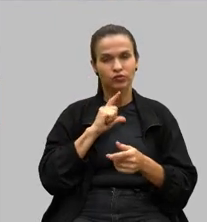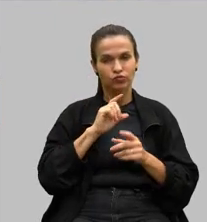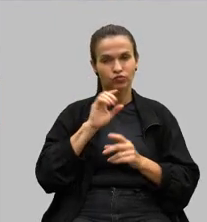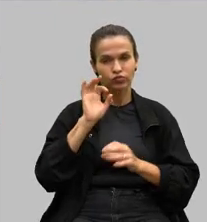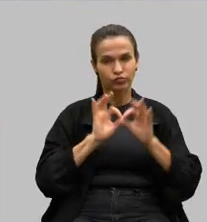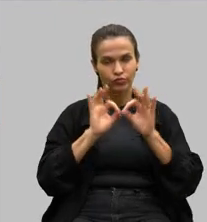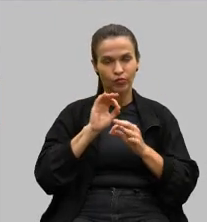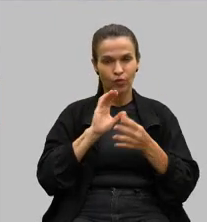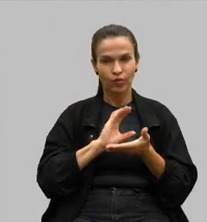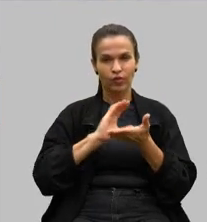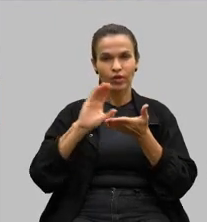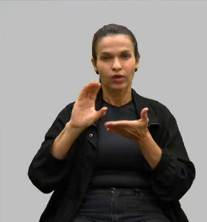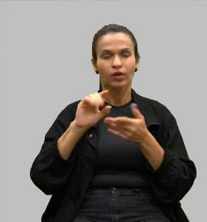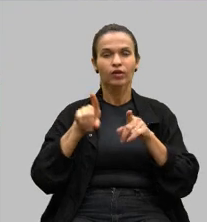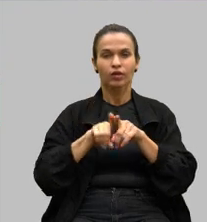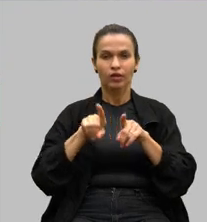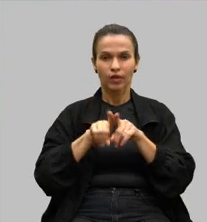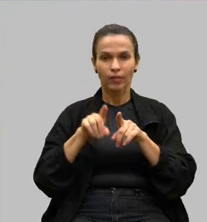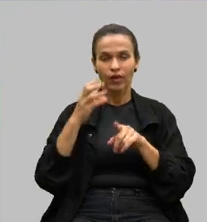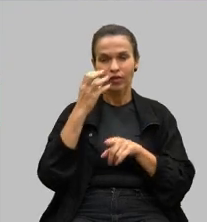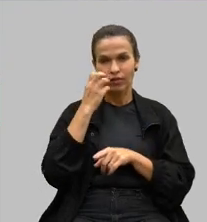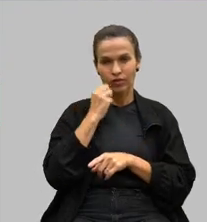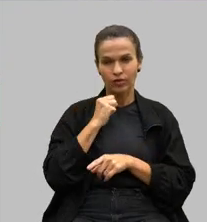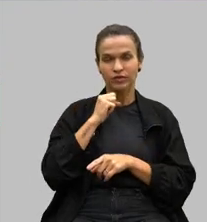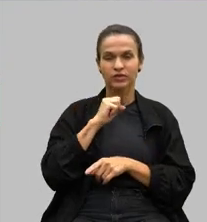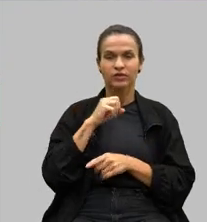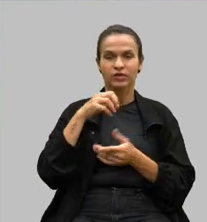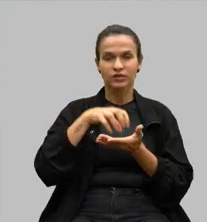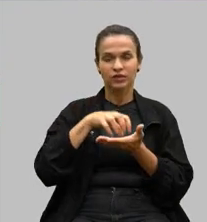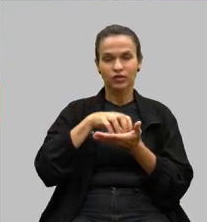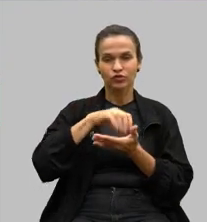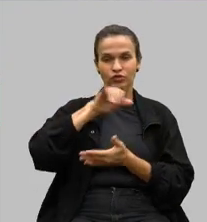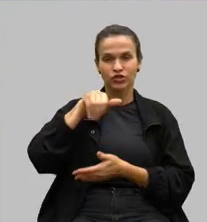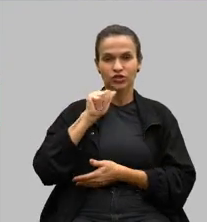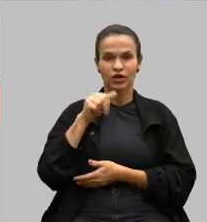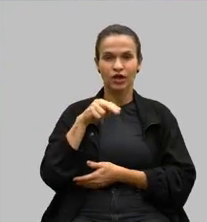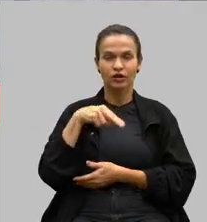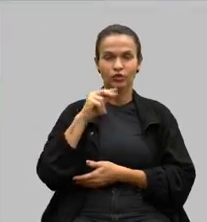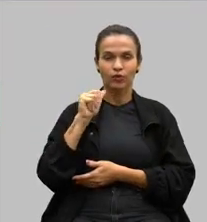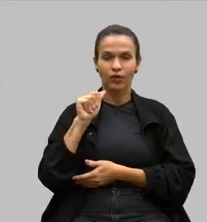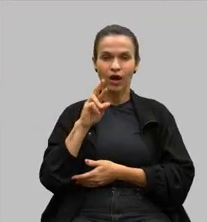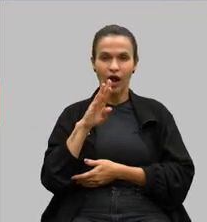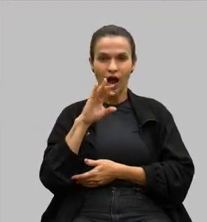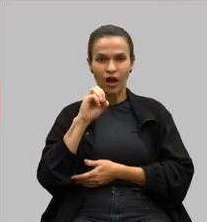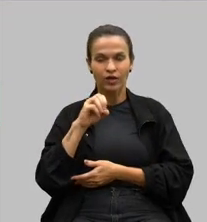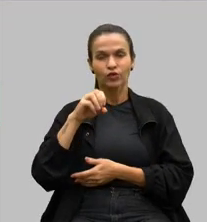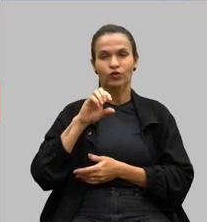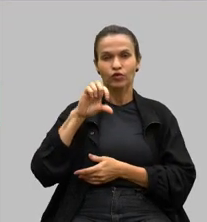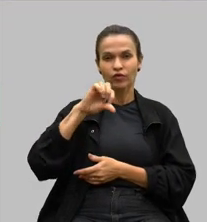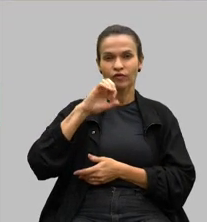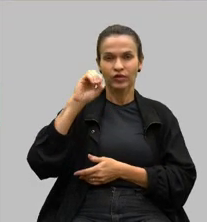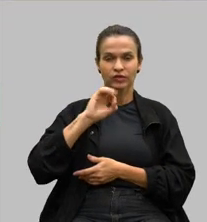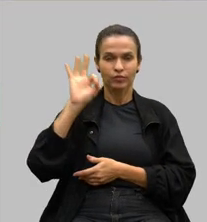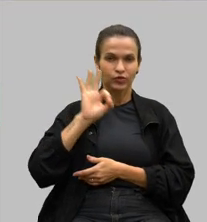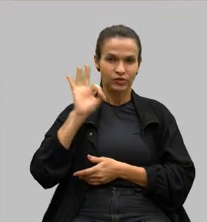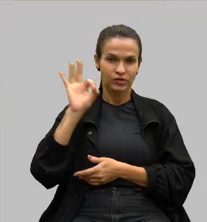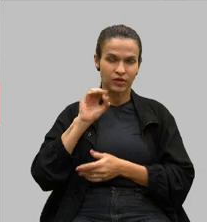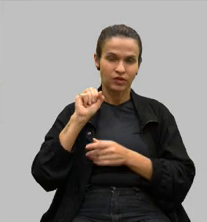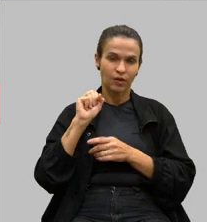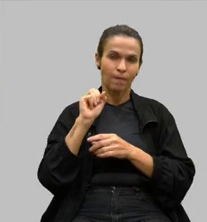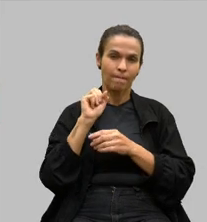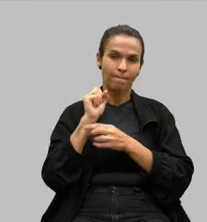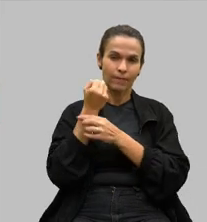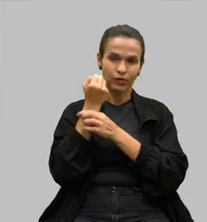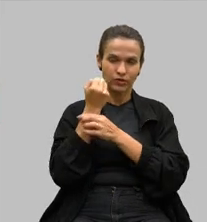tombamento centro de Januária que é muito importante no norte de Minas a 90% da proteção do iefa está somente no